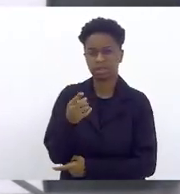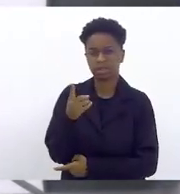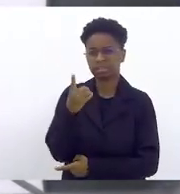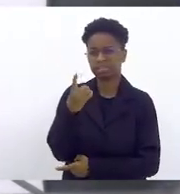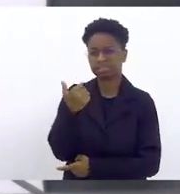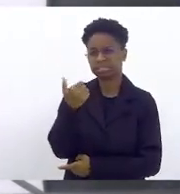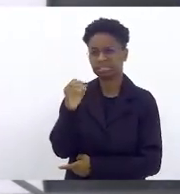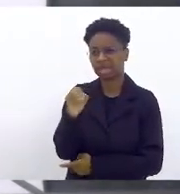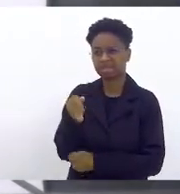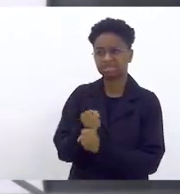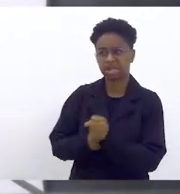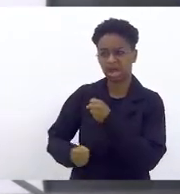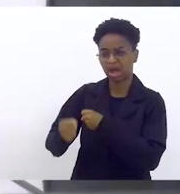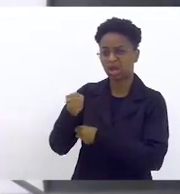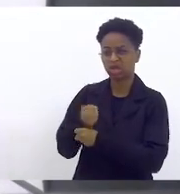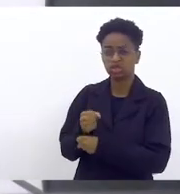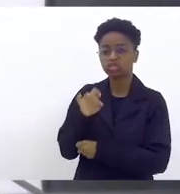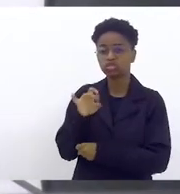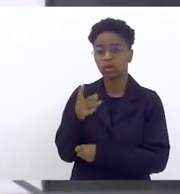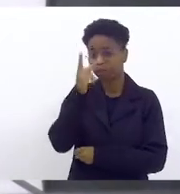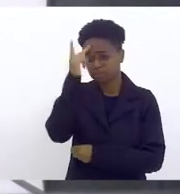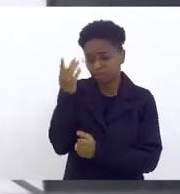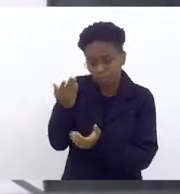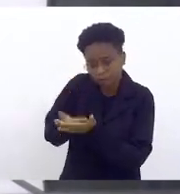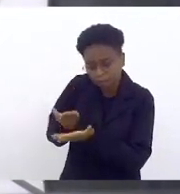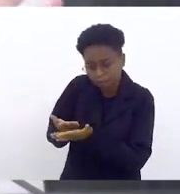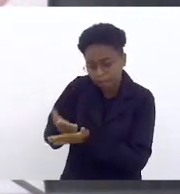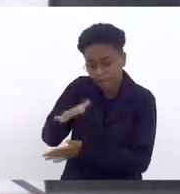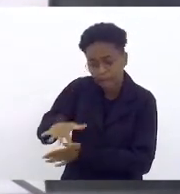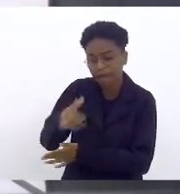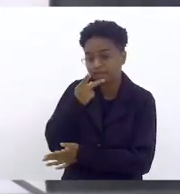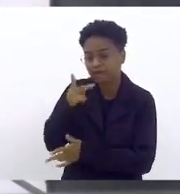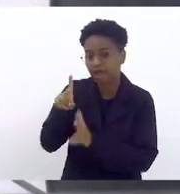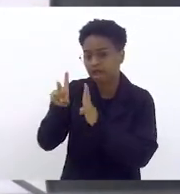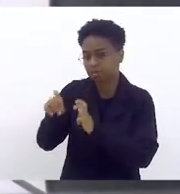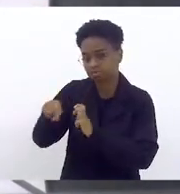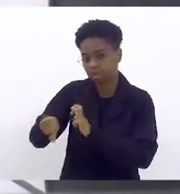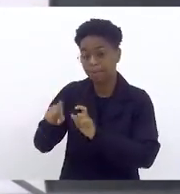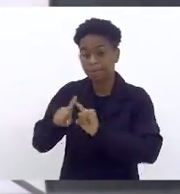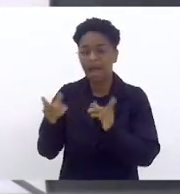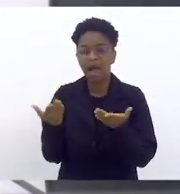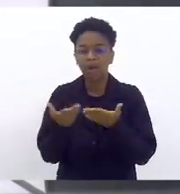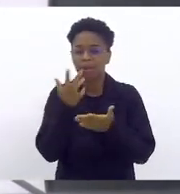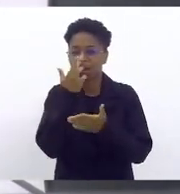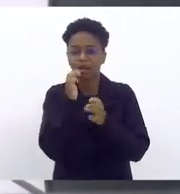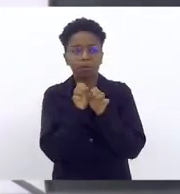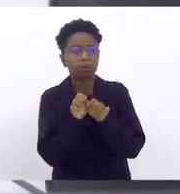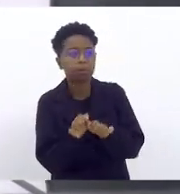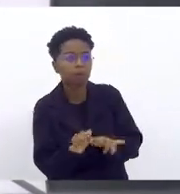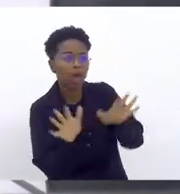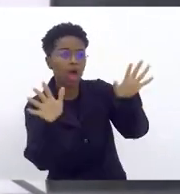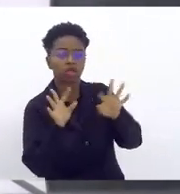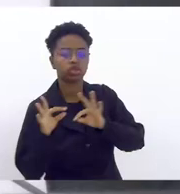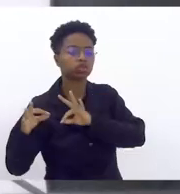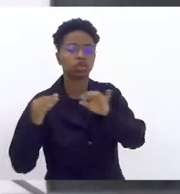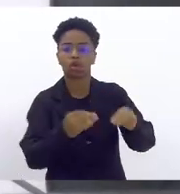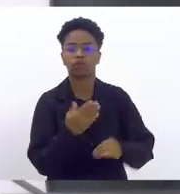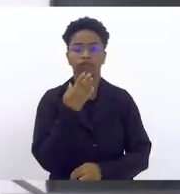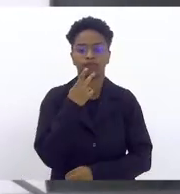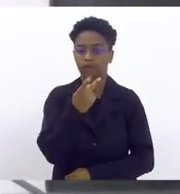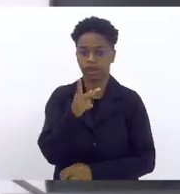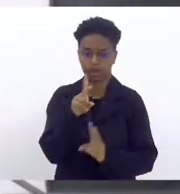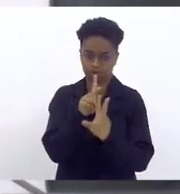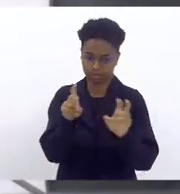só os estudiosos falavam de complexo econômico Industrial agora todo mundo fala do complexo econômico Industrial Mas para que isso pudesse